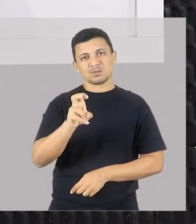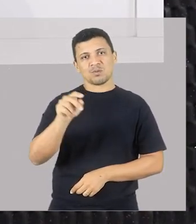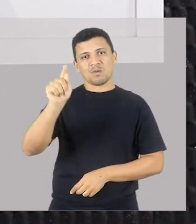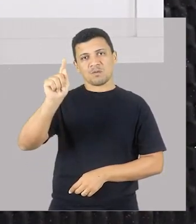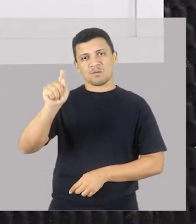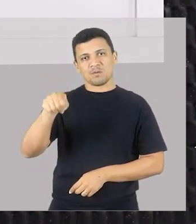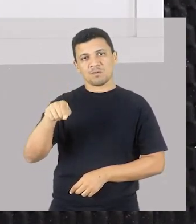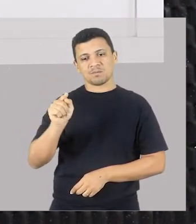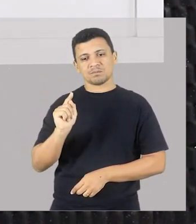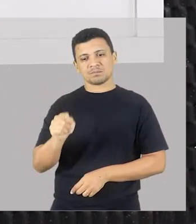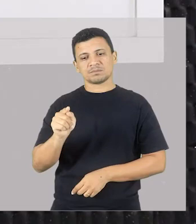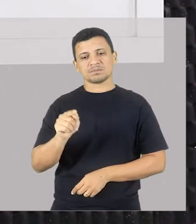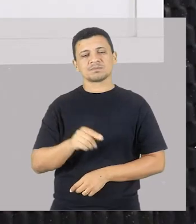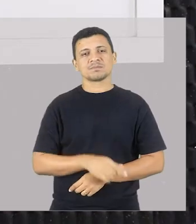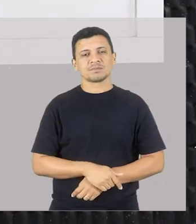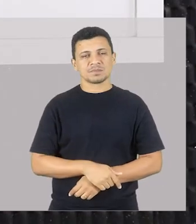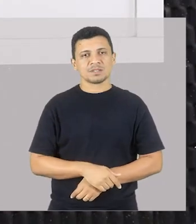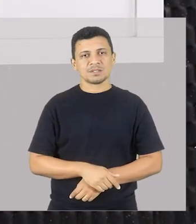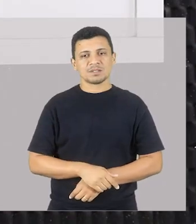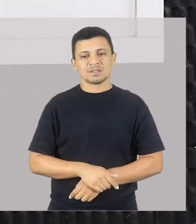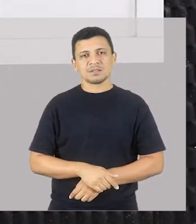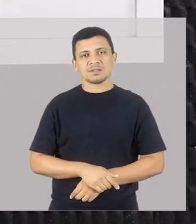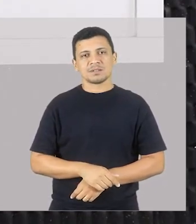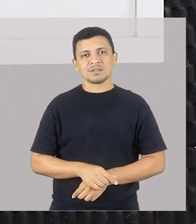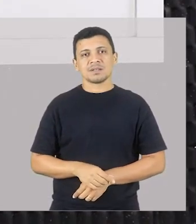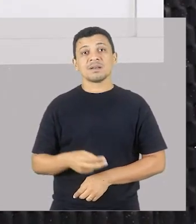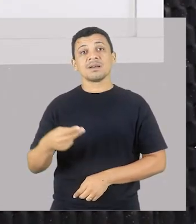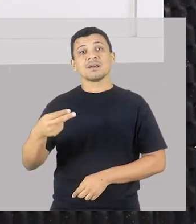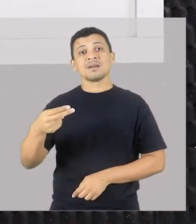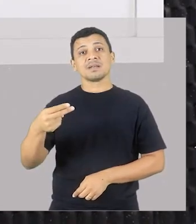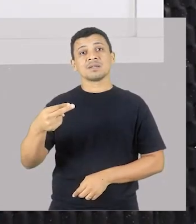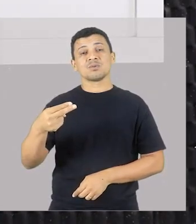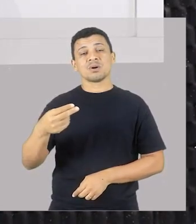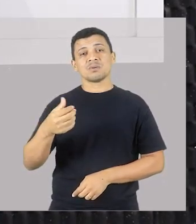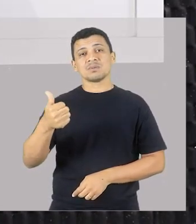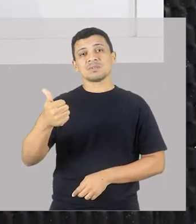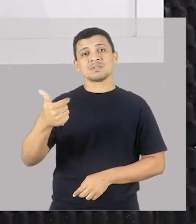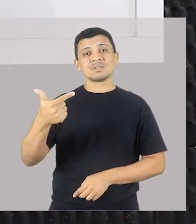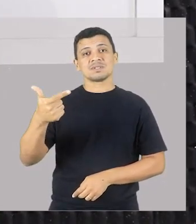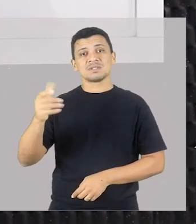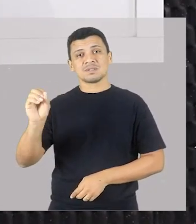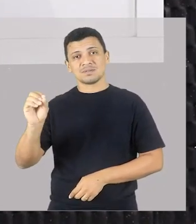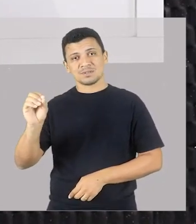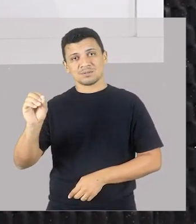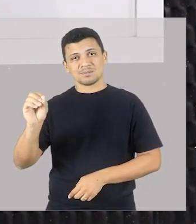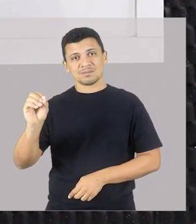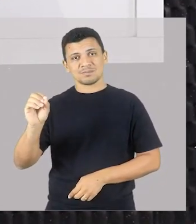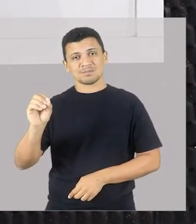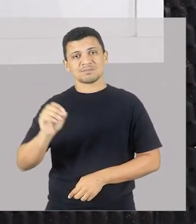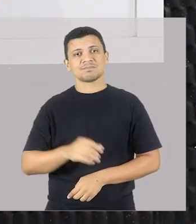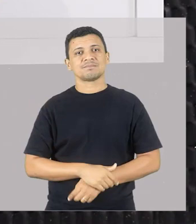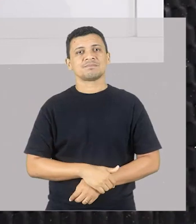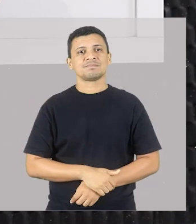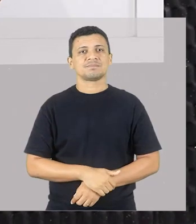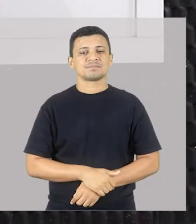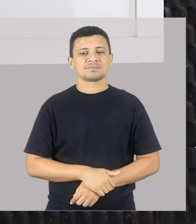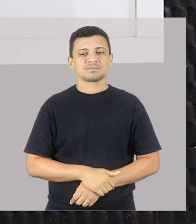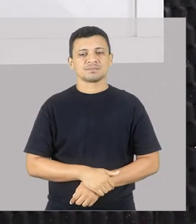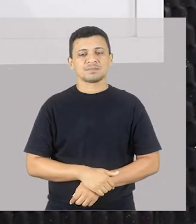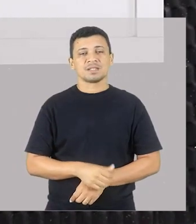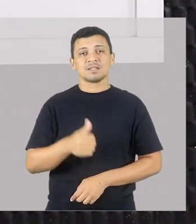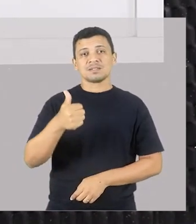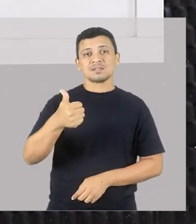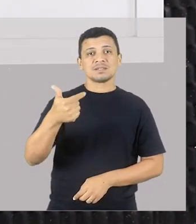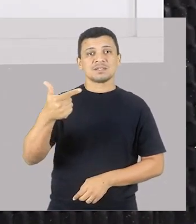fatorial. Nós já vimos que 5 fatorial aqui é igual a 120. Ó. Então, 120